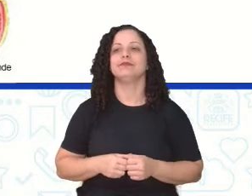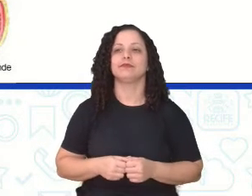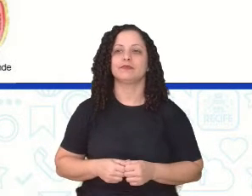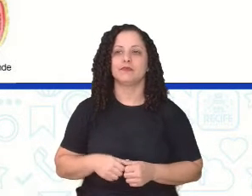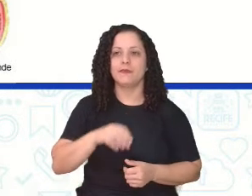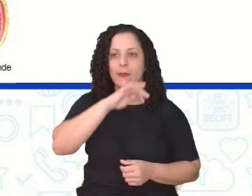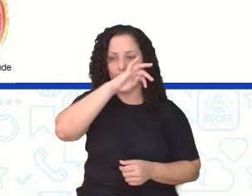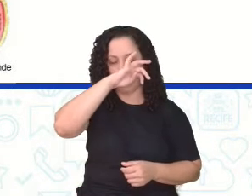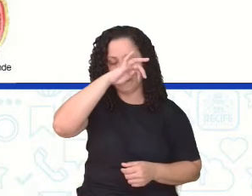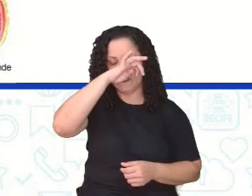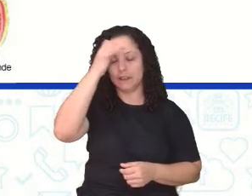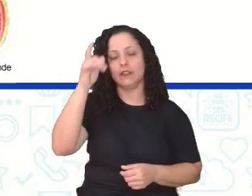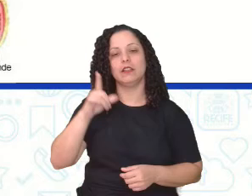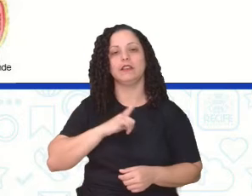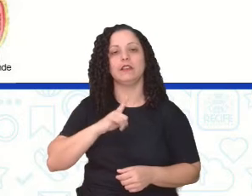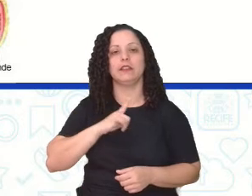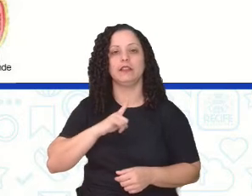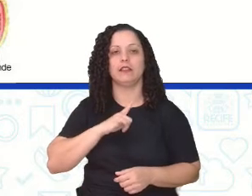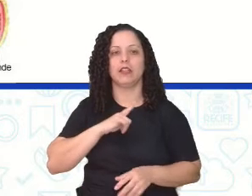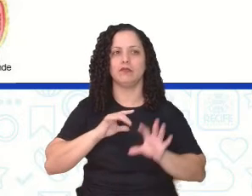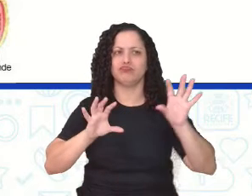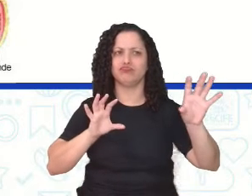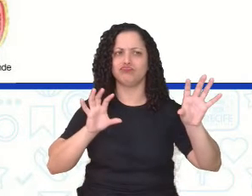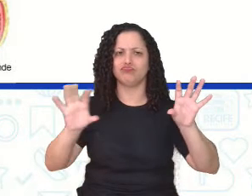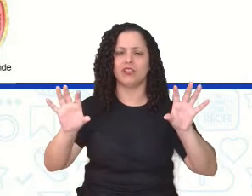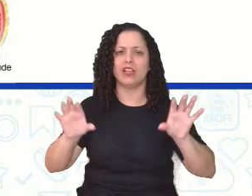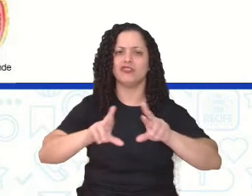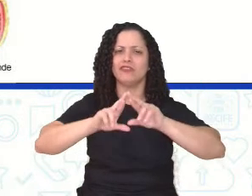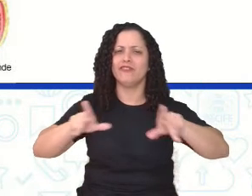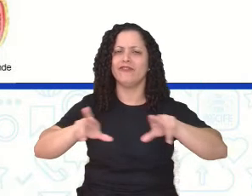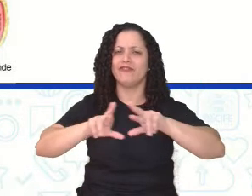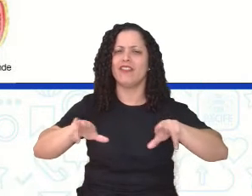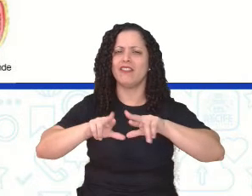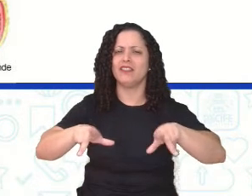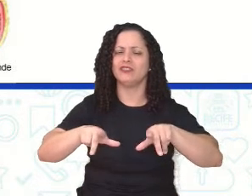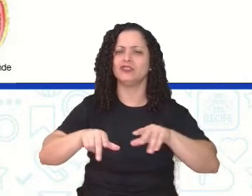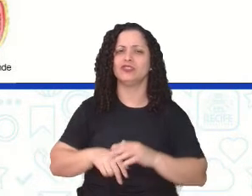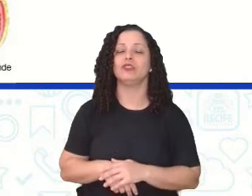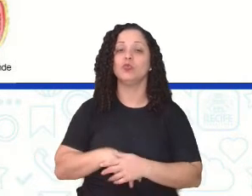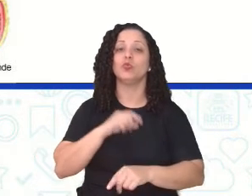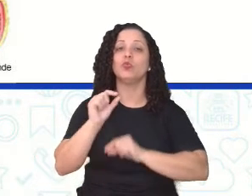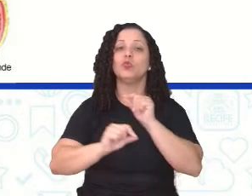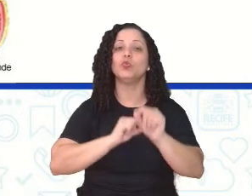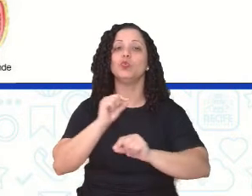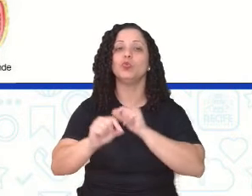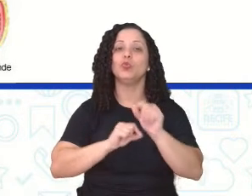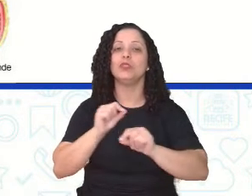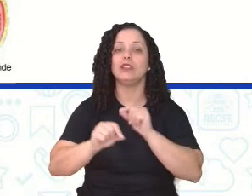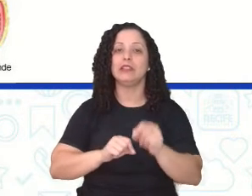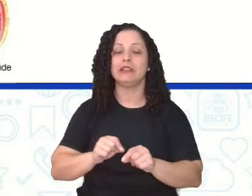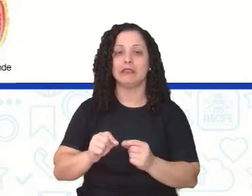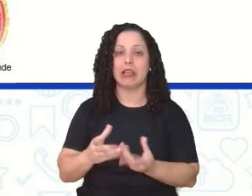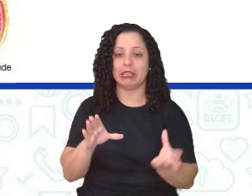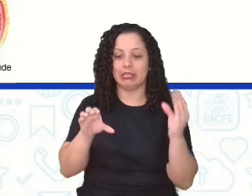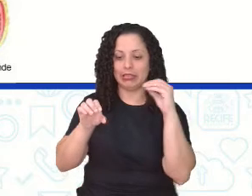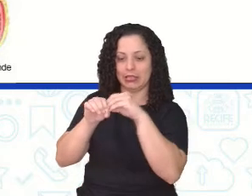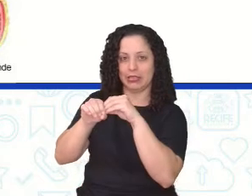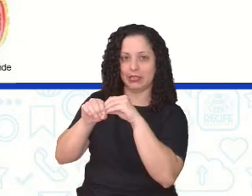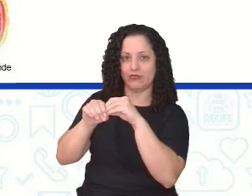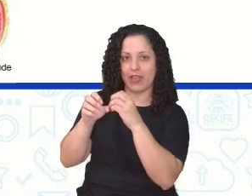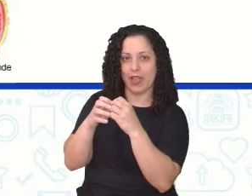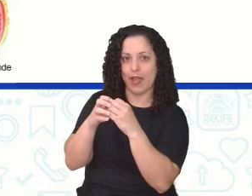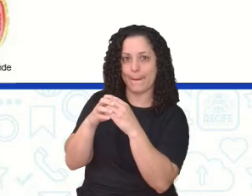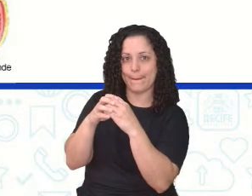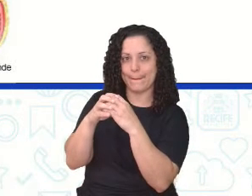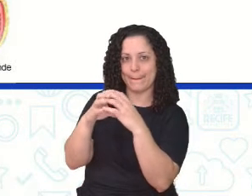ducto deferente com o ducto da vesícula seminal. E aí eles vão se abrir na uretra para garantir a saída